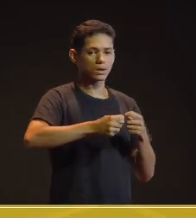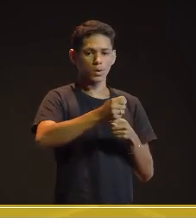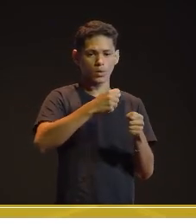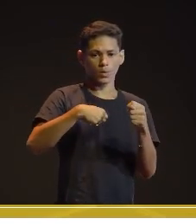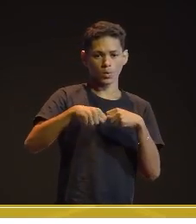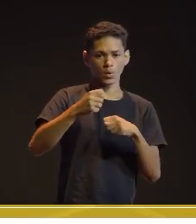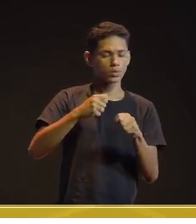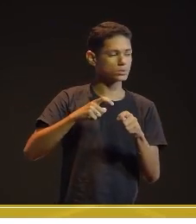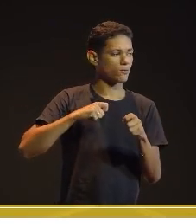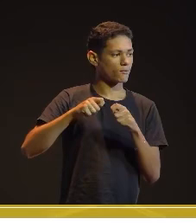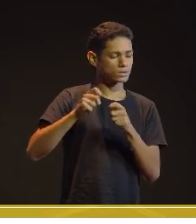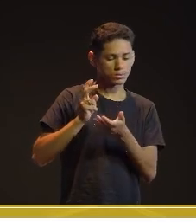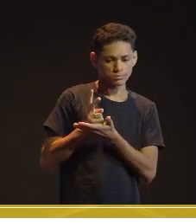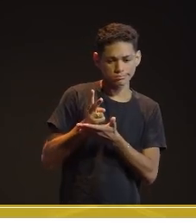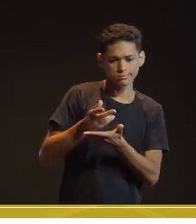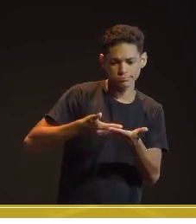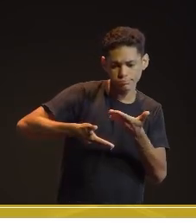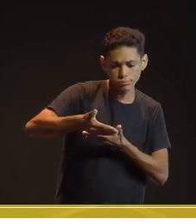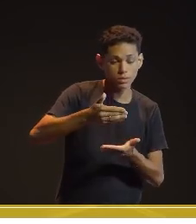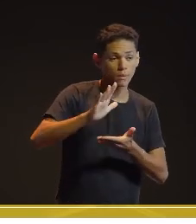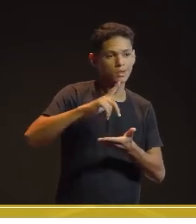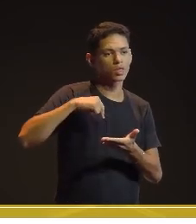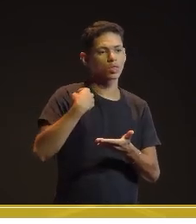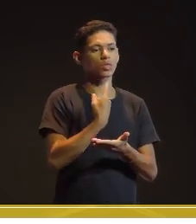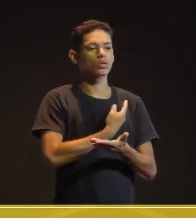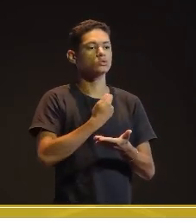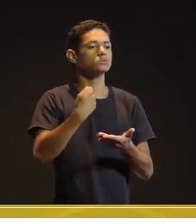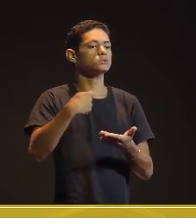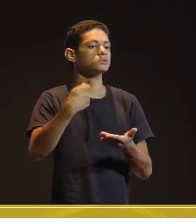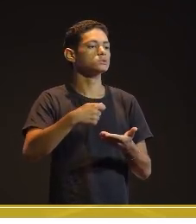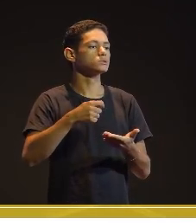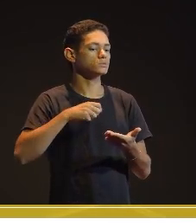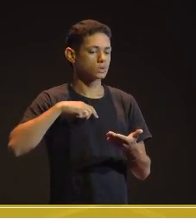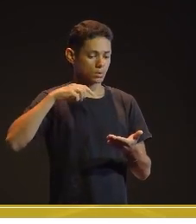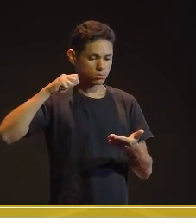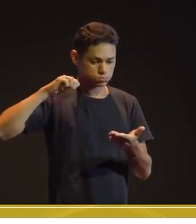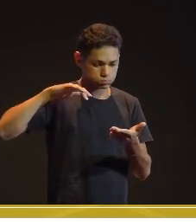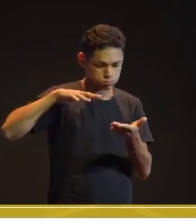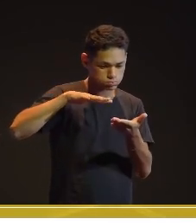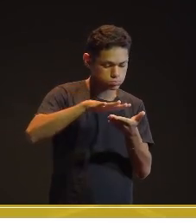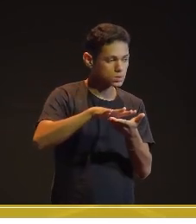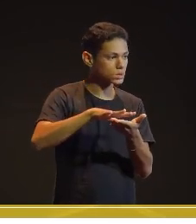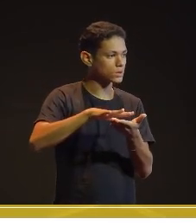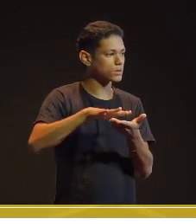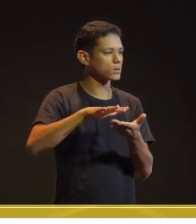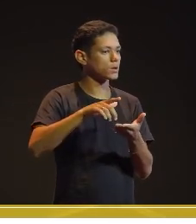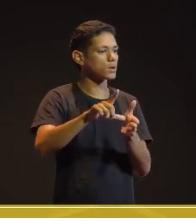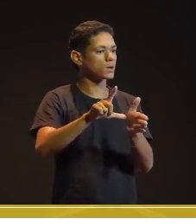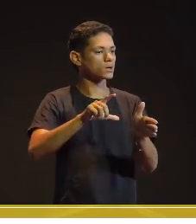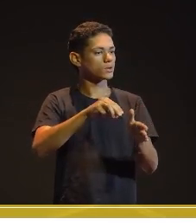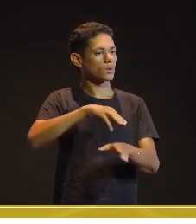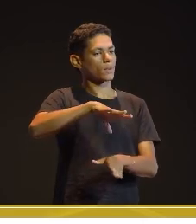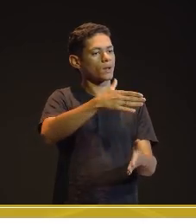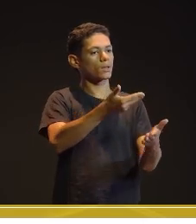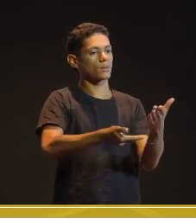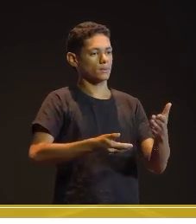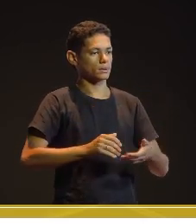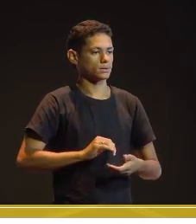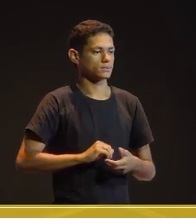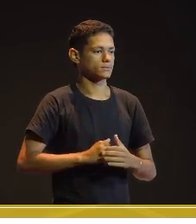de fazer o negócio perdurar, e a gente precisa dominar o mercado de operação antes que o mercado se